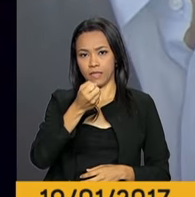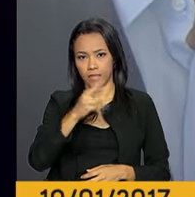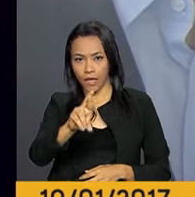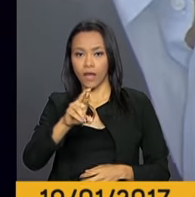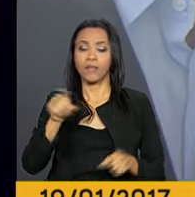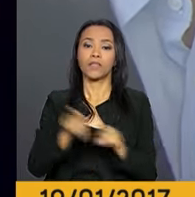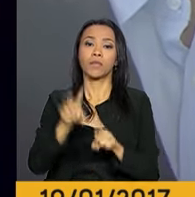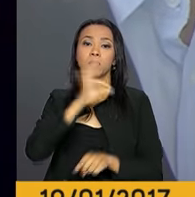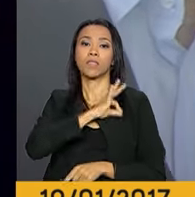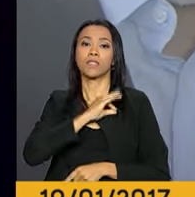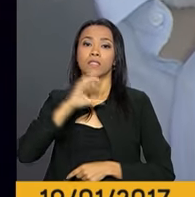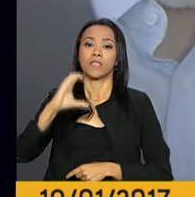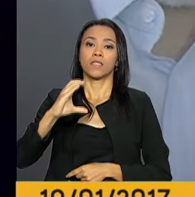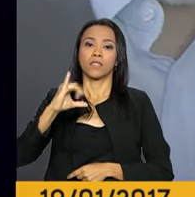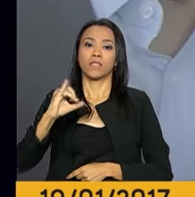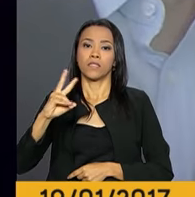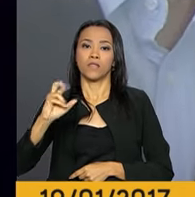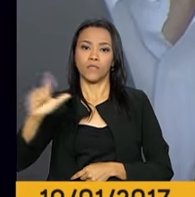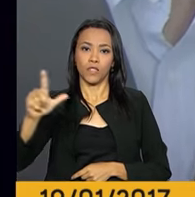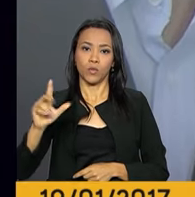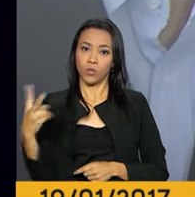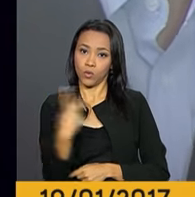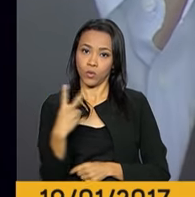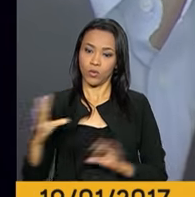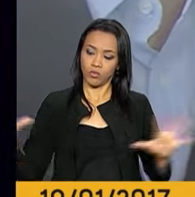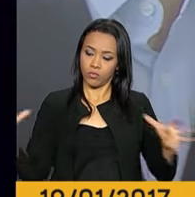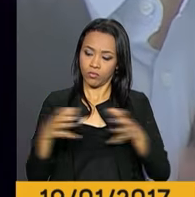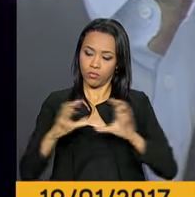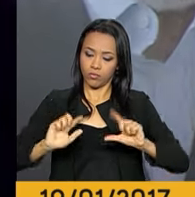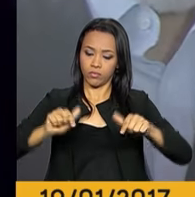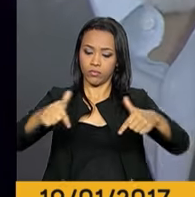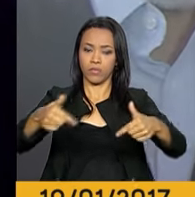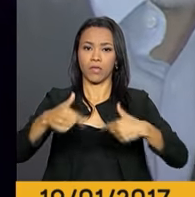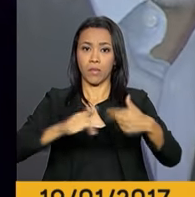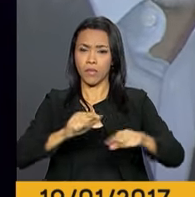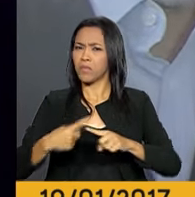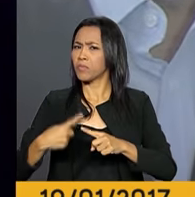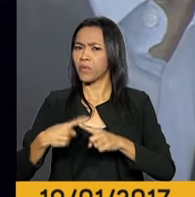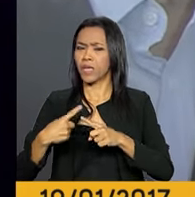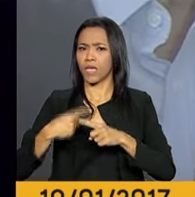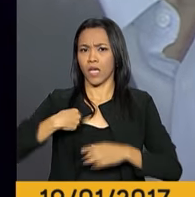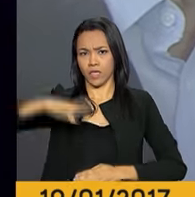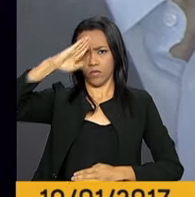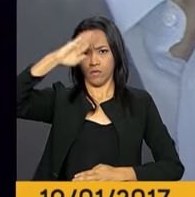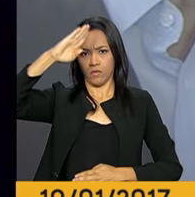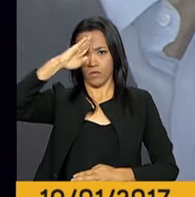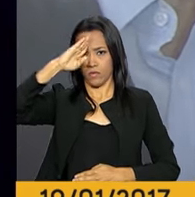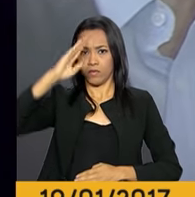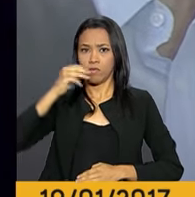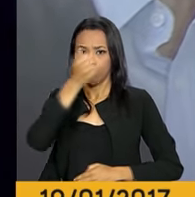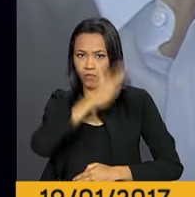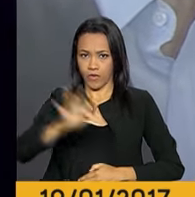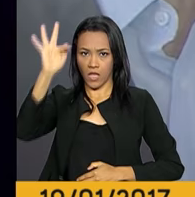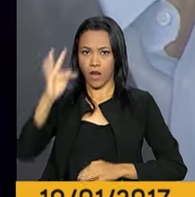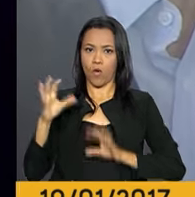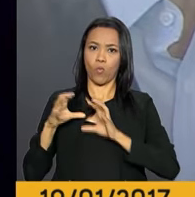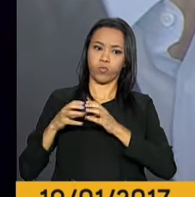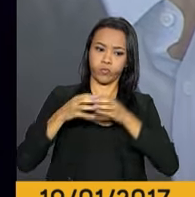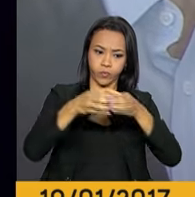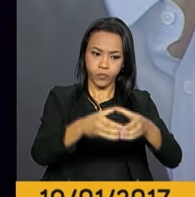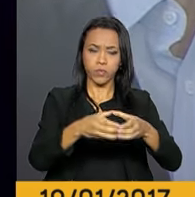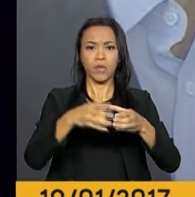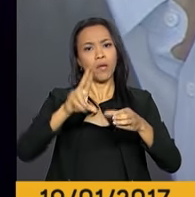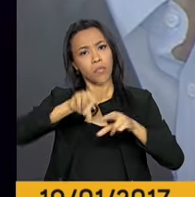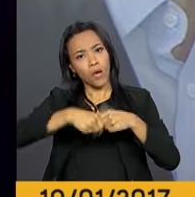cumprindo adequadamente a sua função. Mas por que é que as Forças Armadas entraram? Exato e precisamente em função destes fatores,